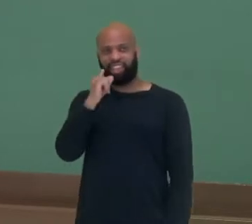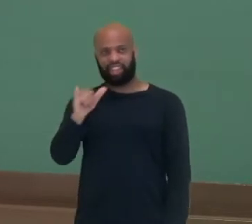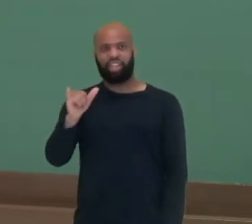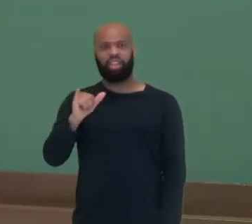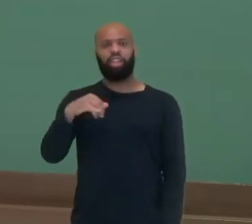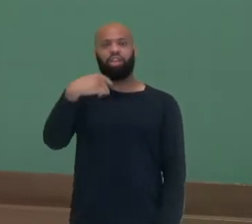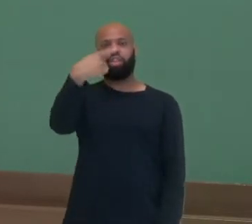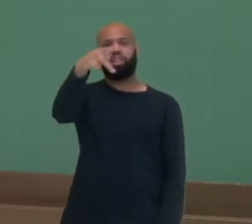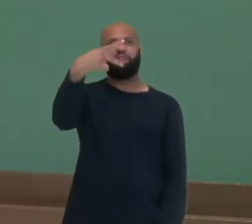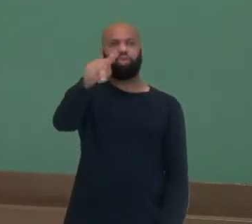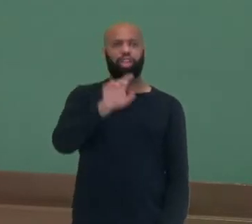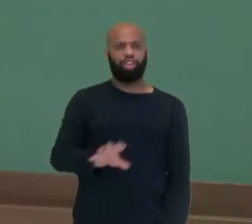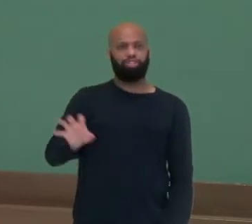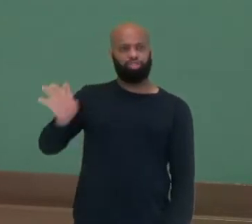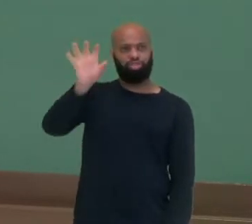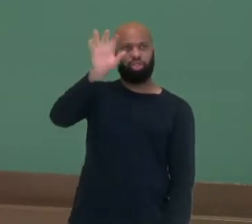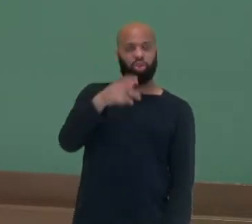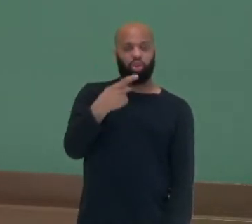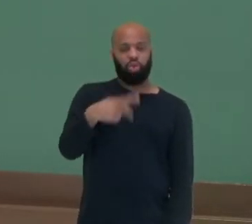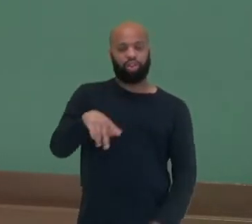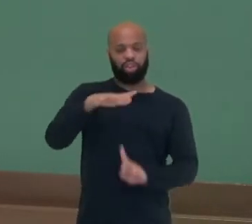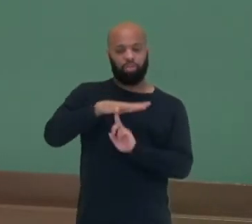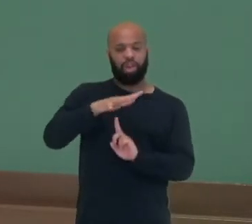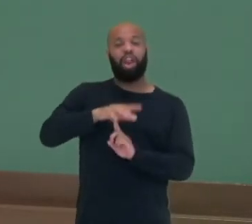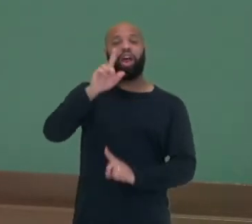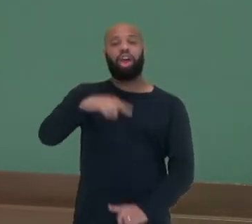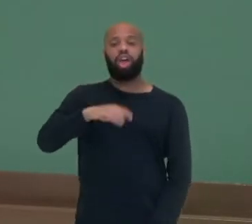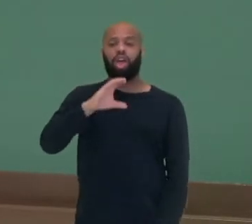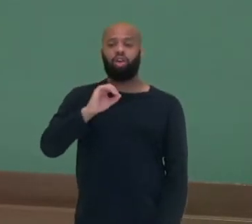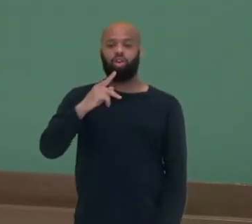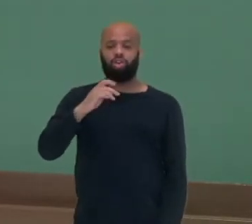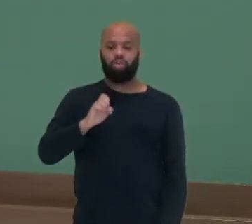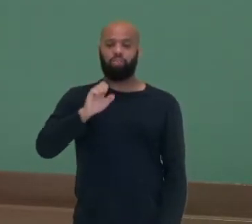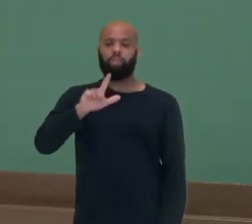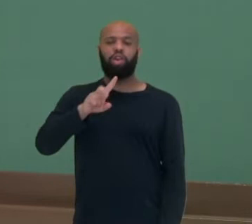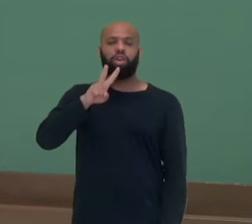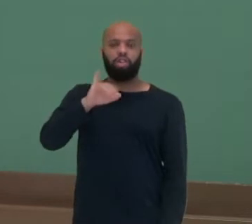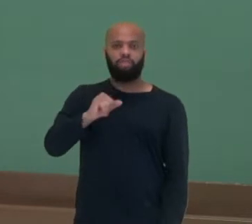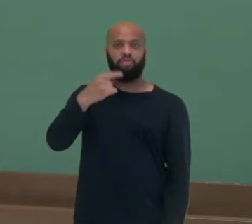região, que no caso do nosso estado é a Copel. Ele vai fazer a